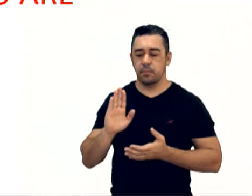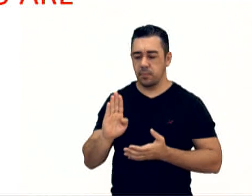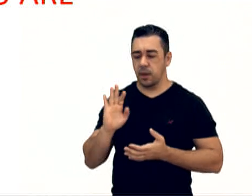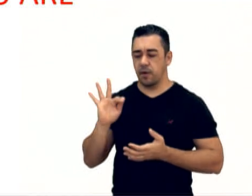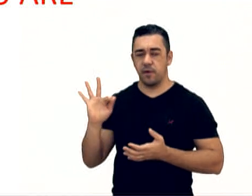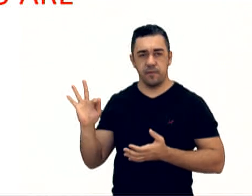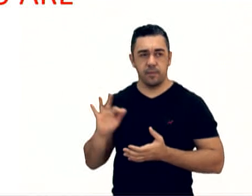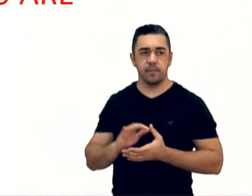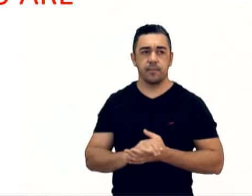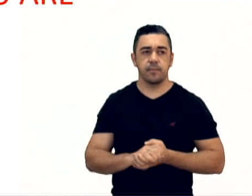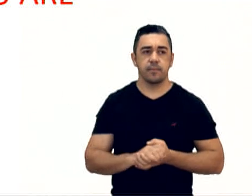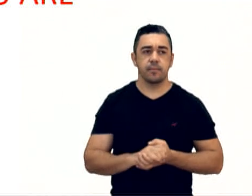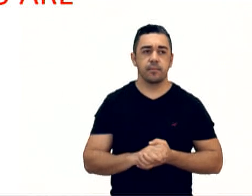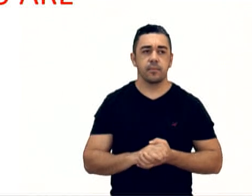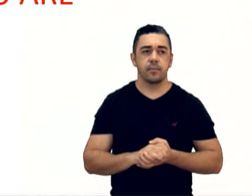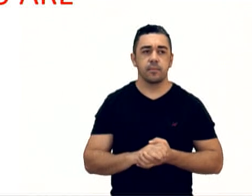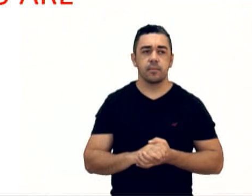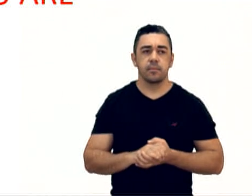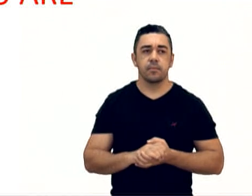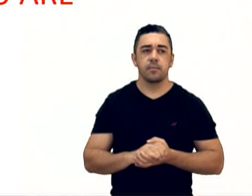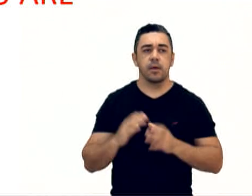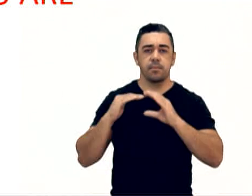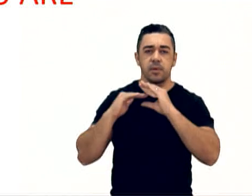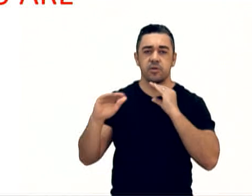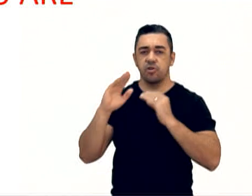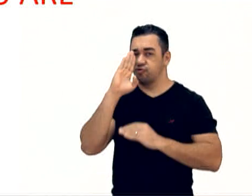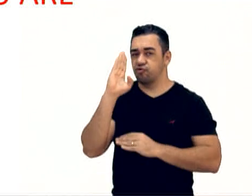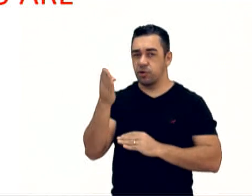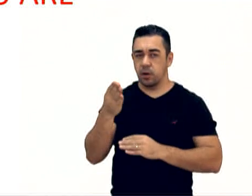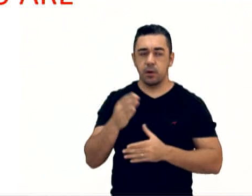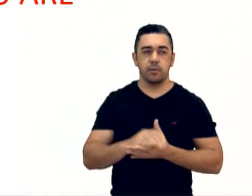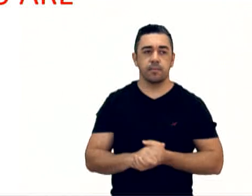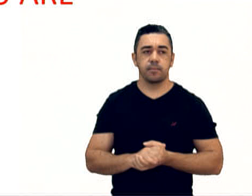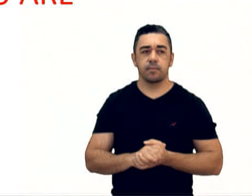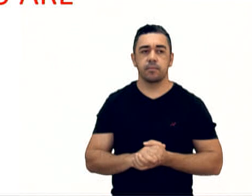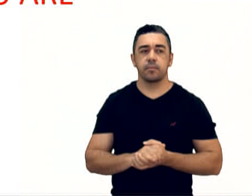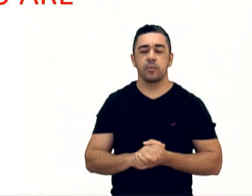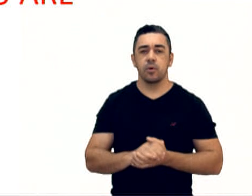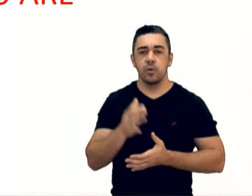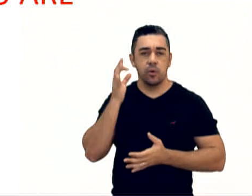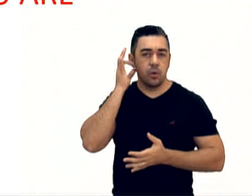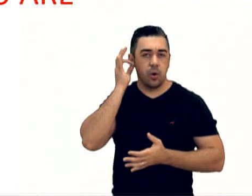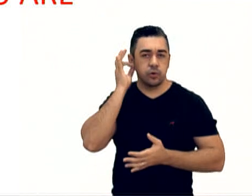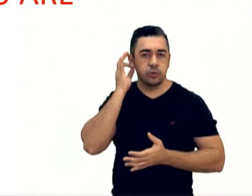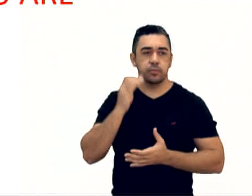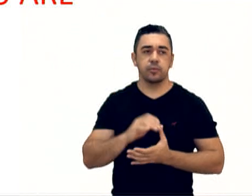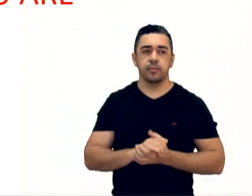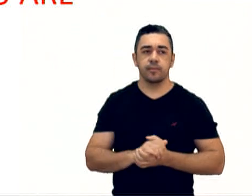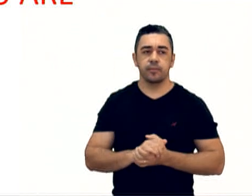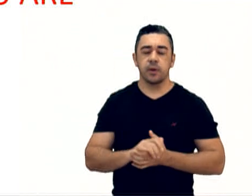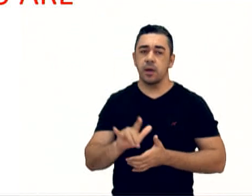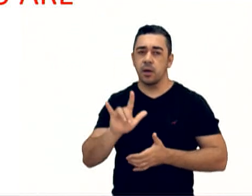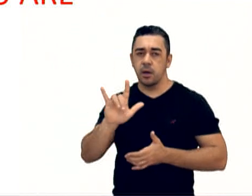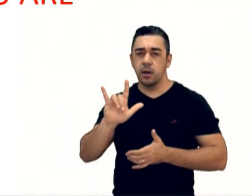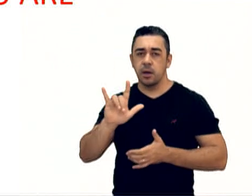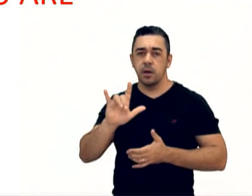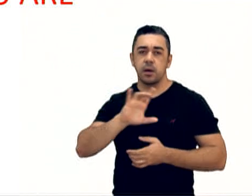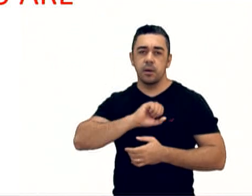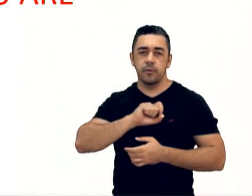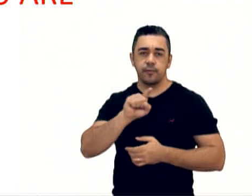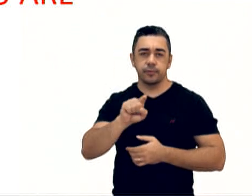DM, direct message, uma mensagem direta. Great, ótimo. I love you, eu amo